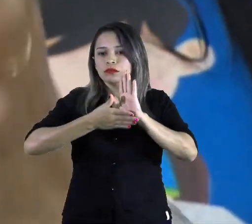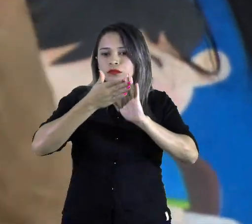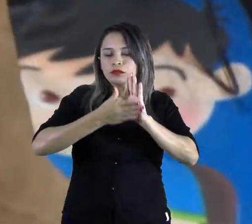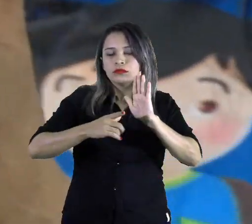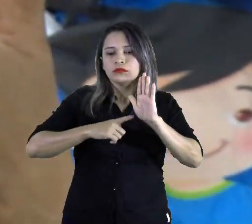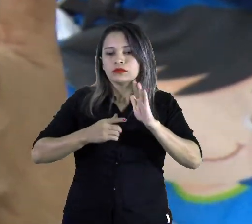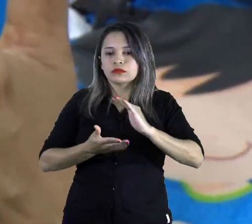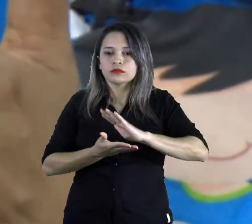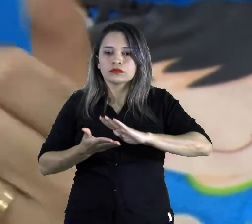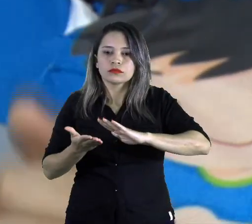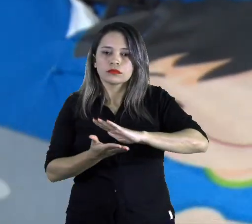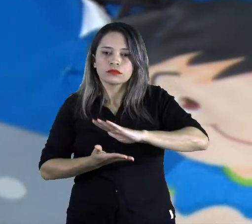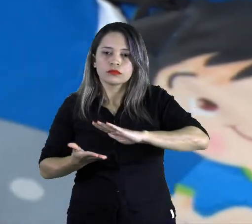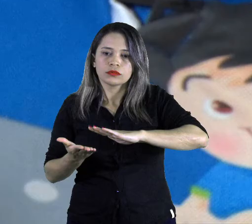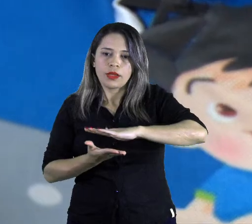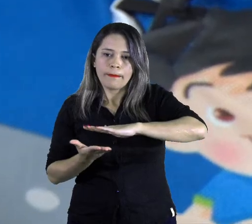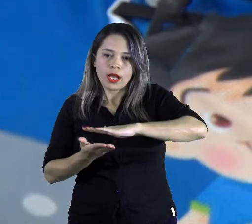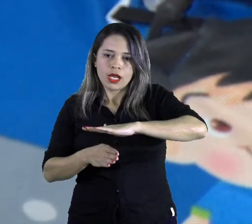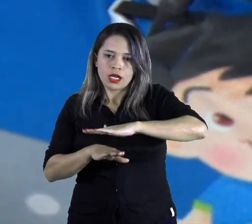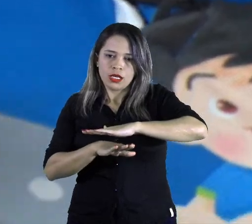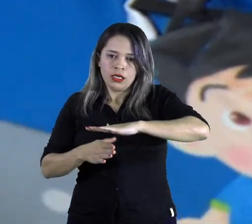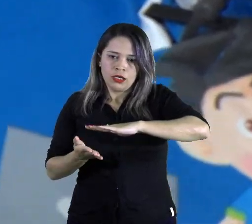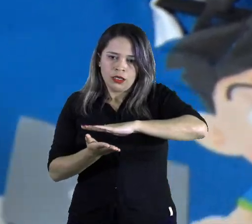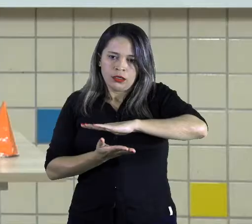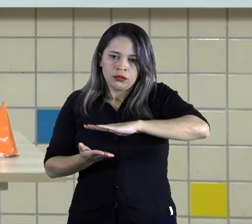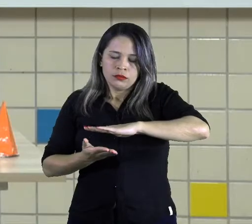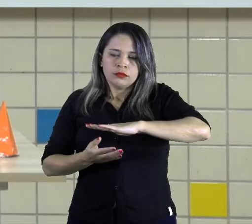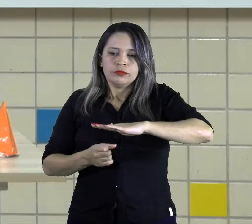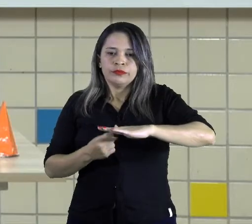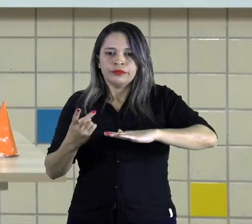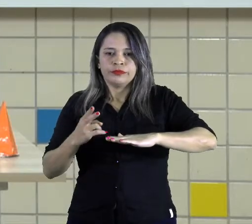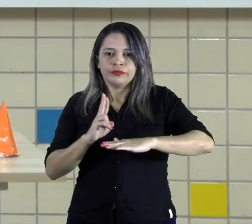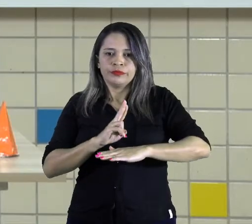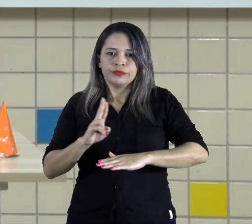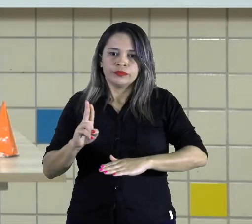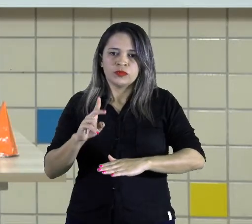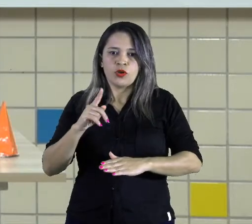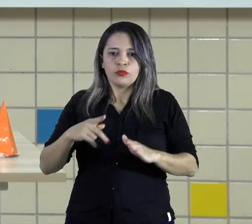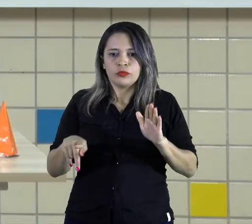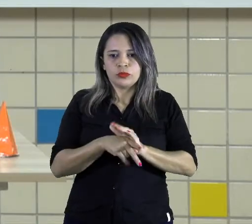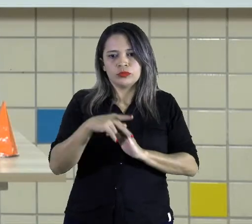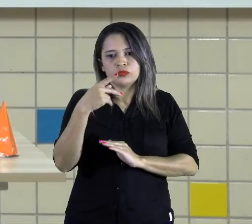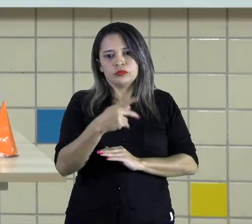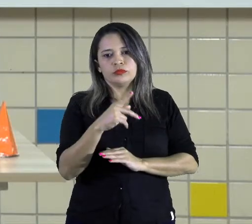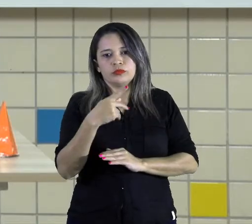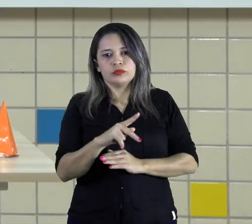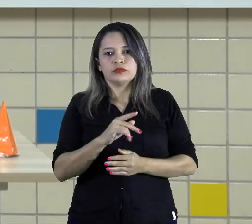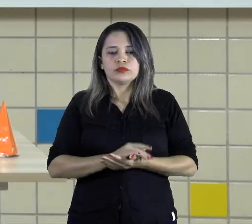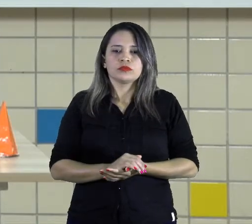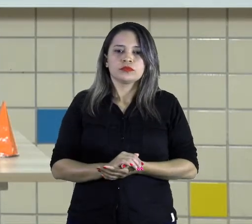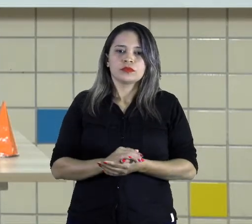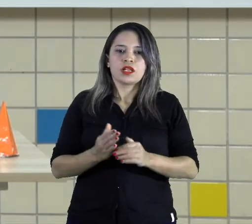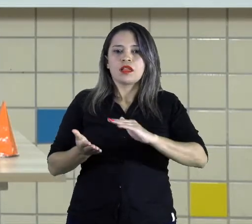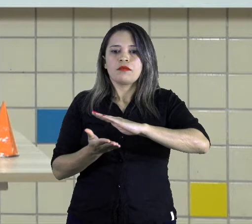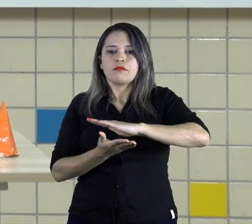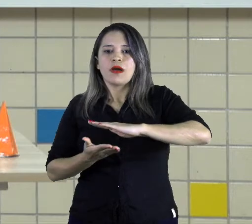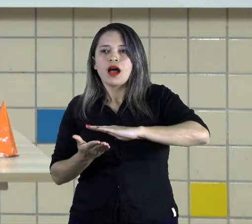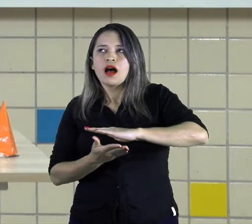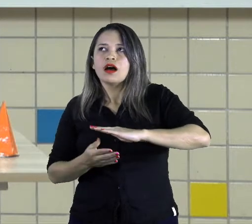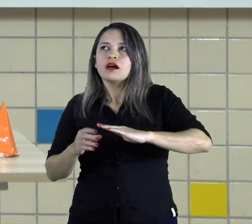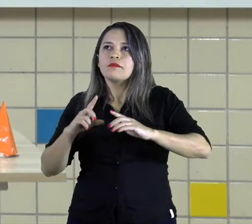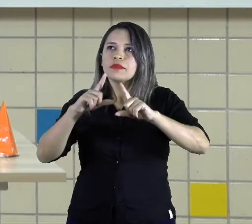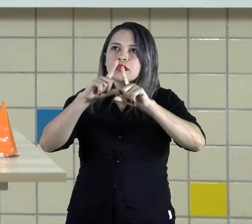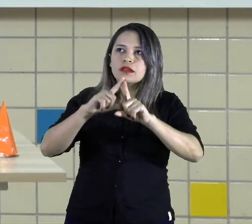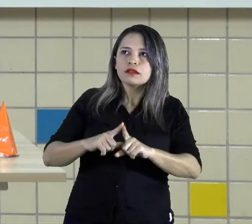de acordo com os ladinhos que tem embaixo que nós damos o nome para essa pirâmide. Pirâmide de base tal, pirâmide